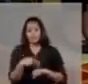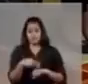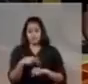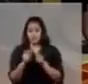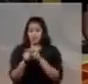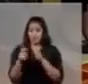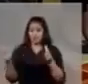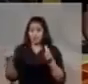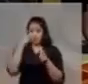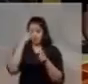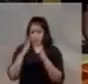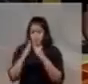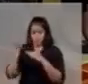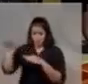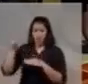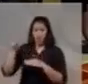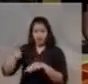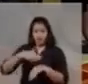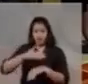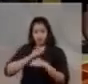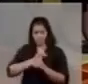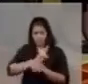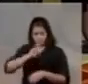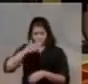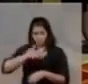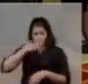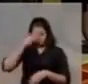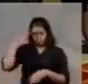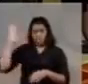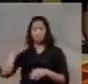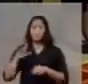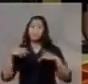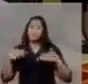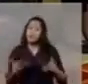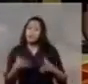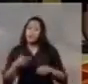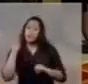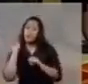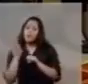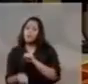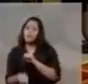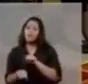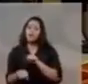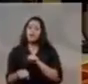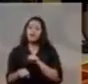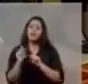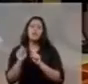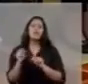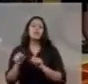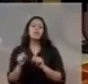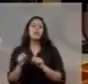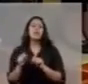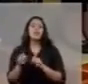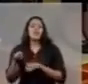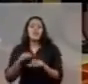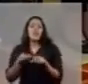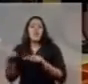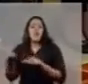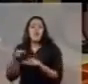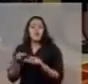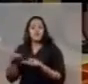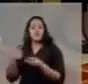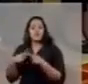da população, é muçulmana. Portanto, o abate religioso diz respeito ao agrobusiness, porque esses